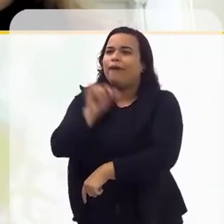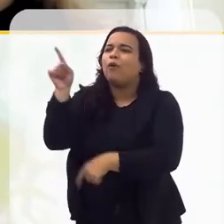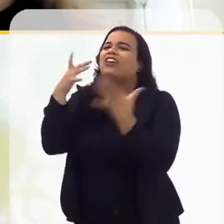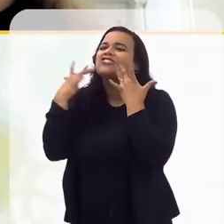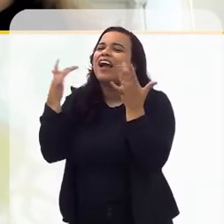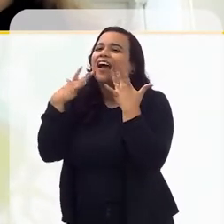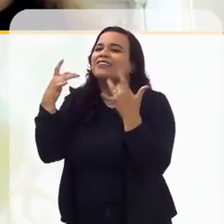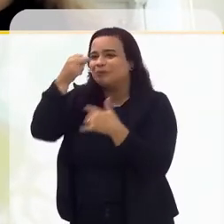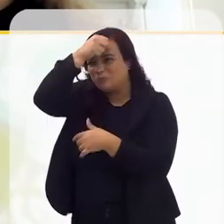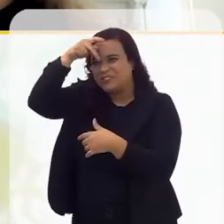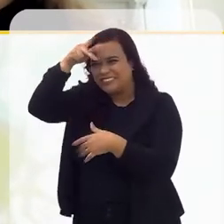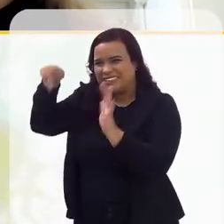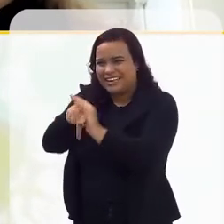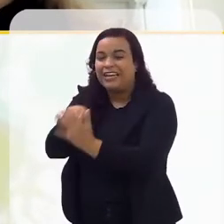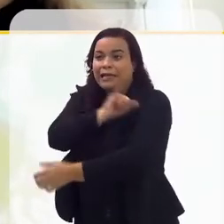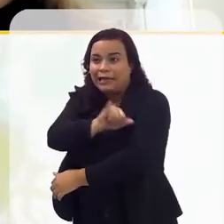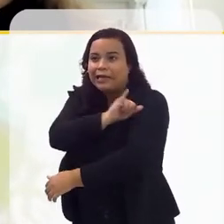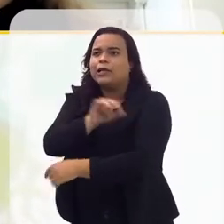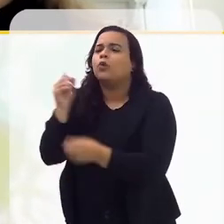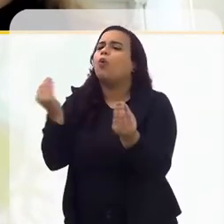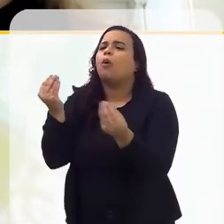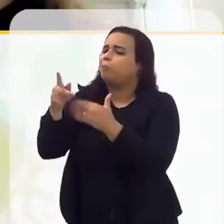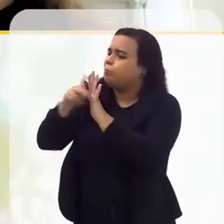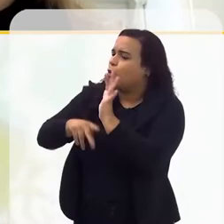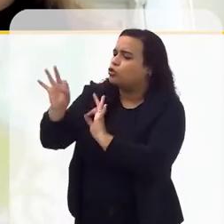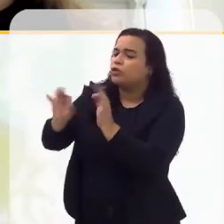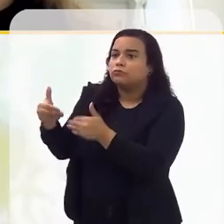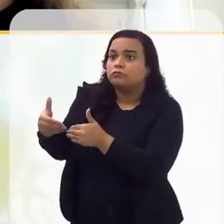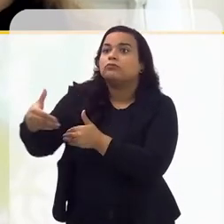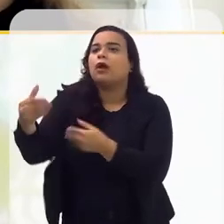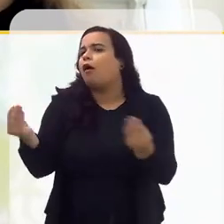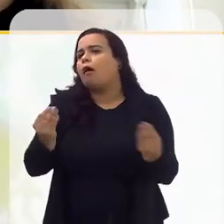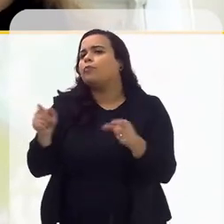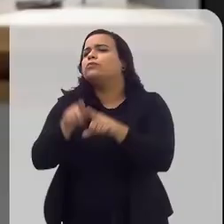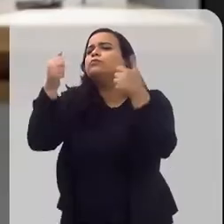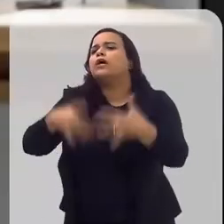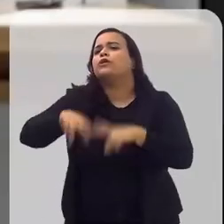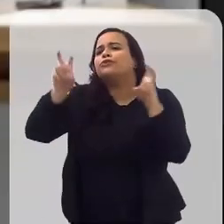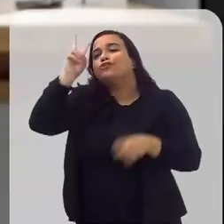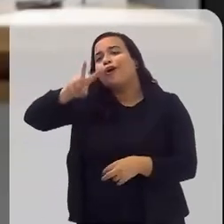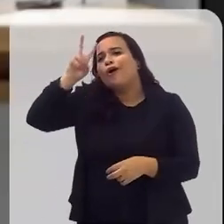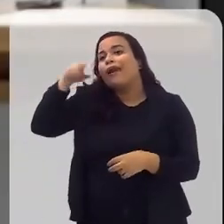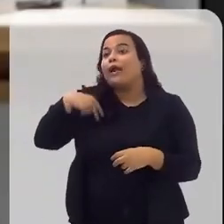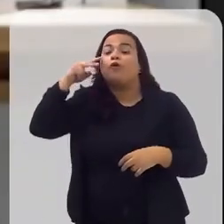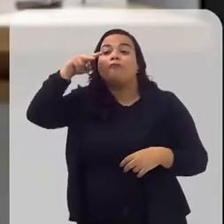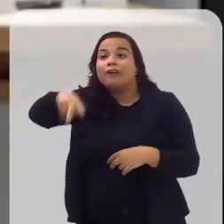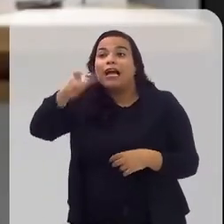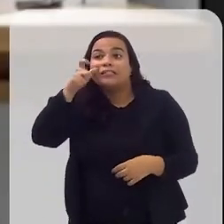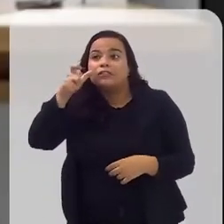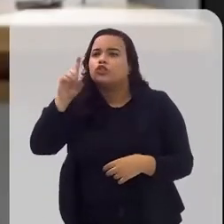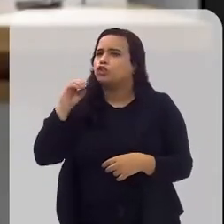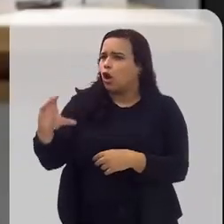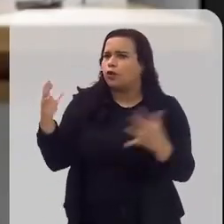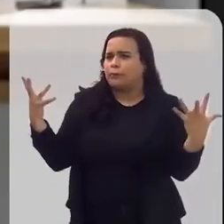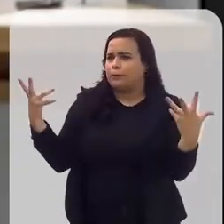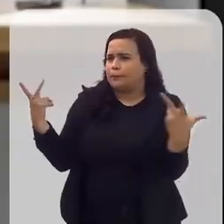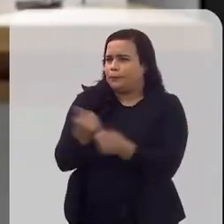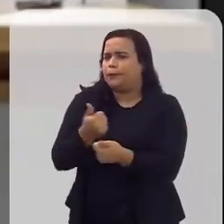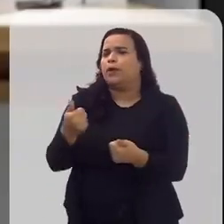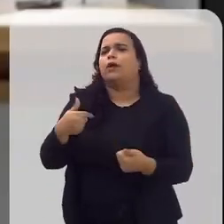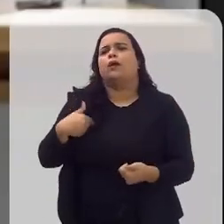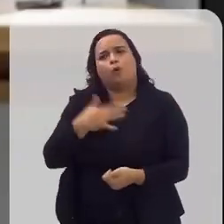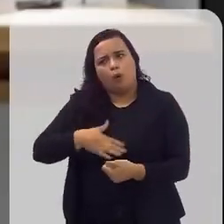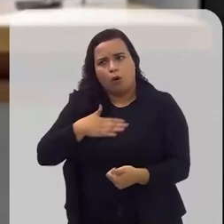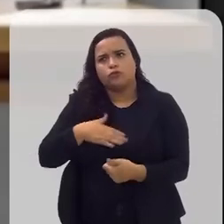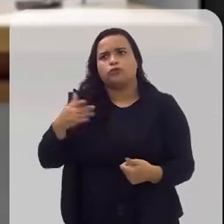como é que vocês vão seguir com esse projeto? E falar dessas histórias, né? Eu assisti o DOC, pessoal. Maravilhoso, sim,